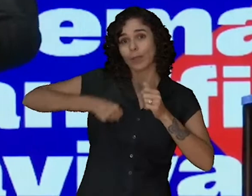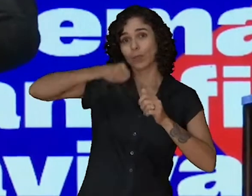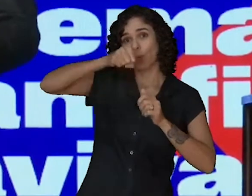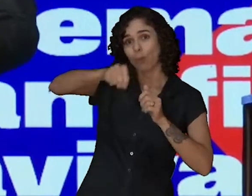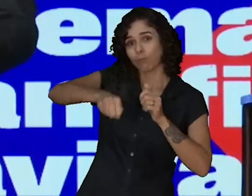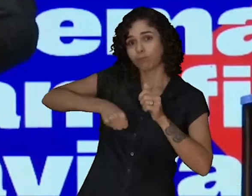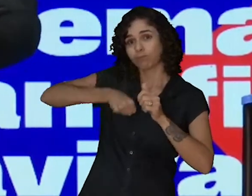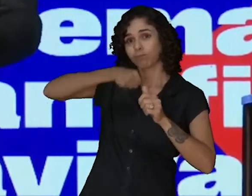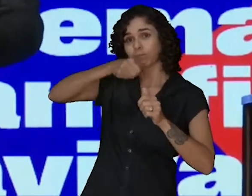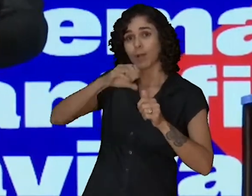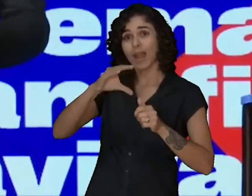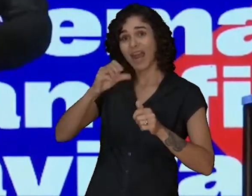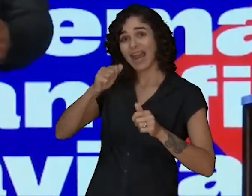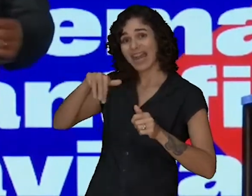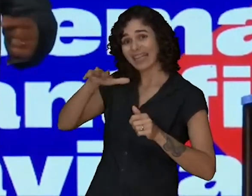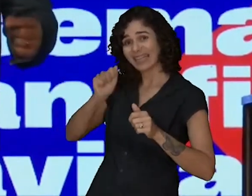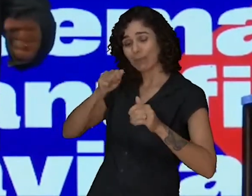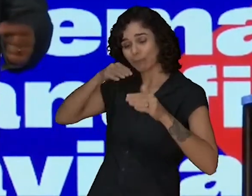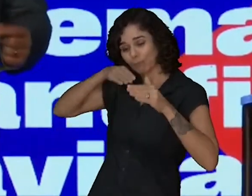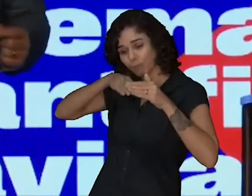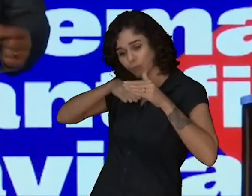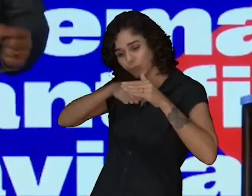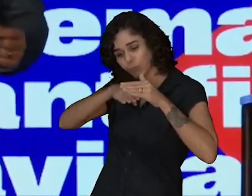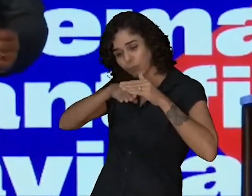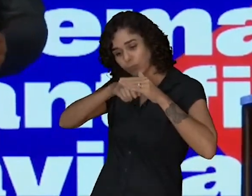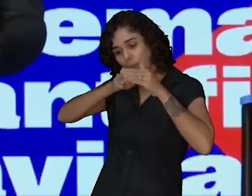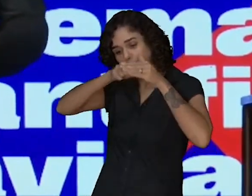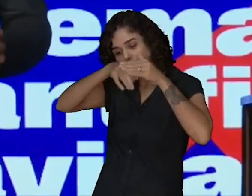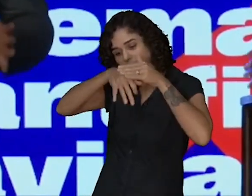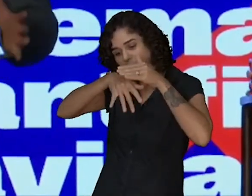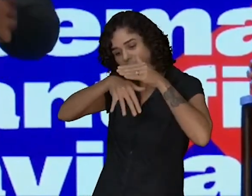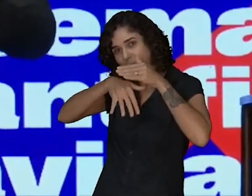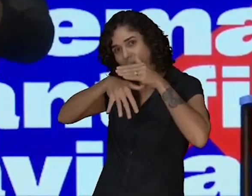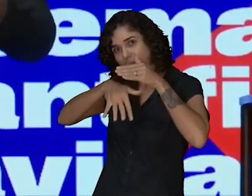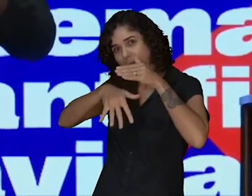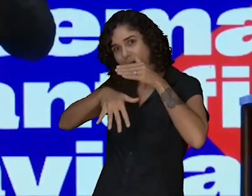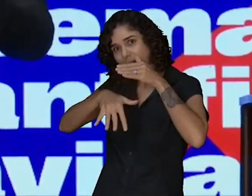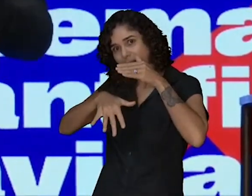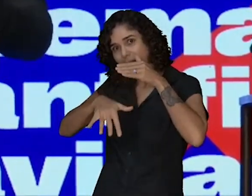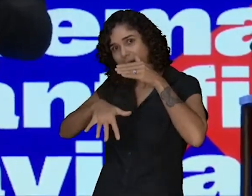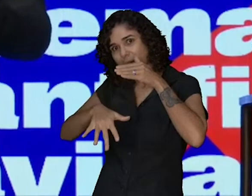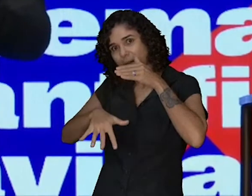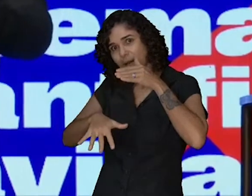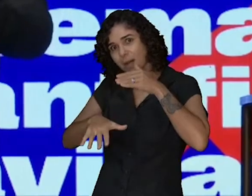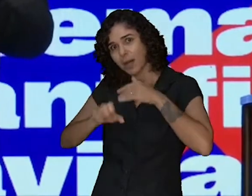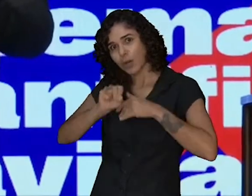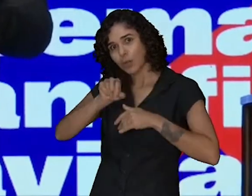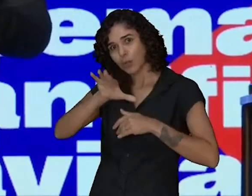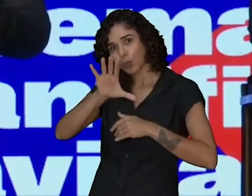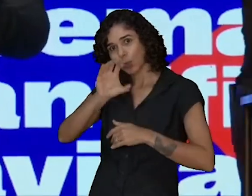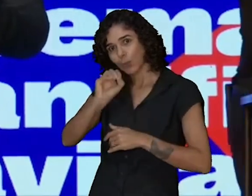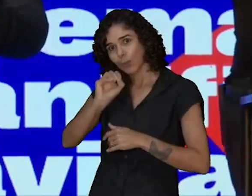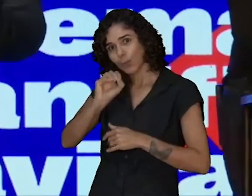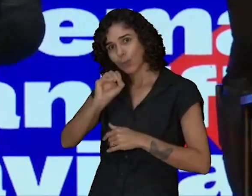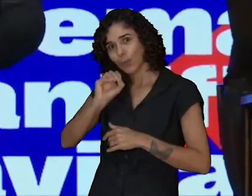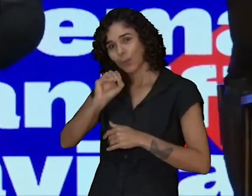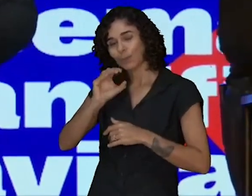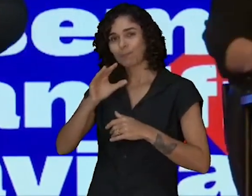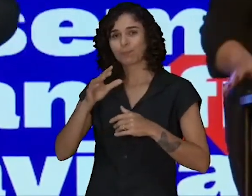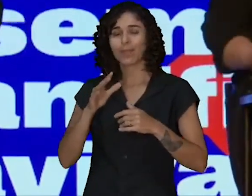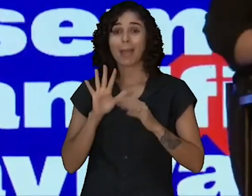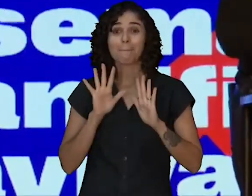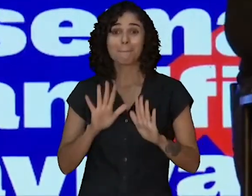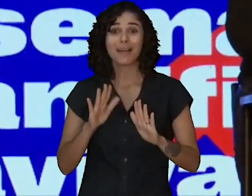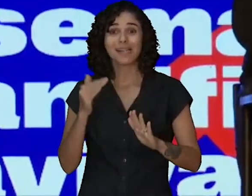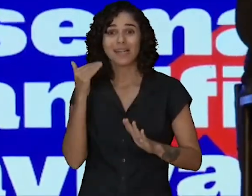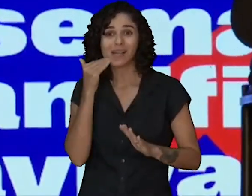E eu queria rodar aquele engenho, mas eu não tinha força. Ele estava travado. E aí o meu tio foi lá e com